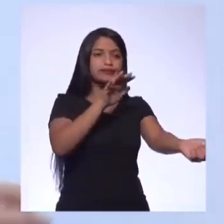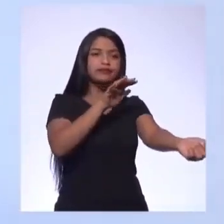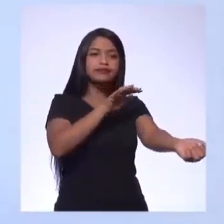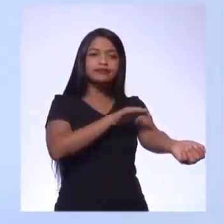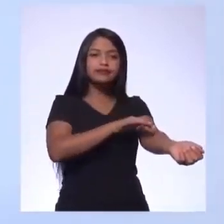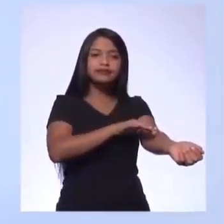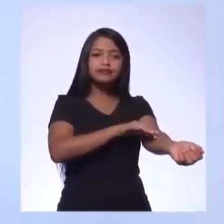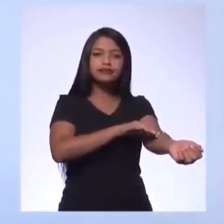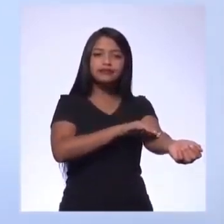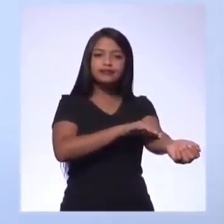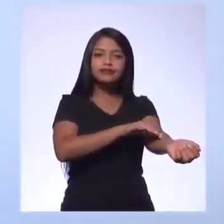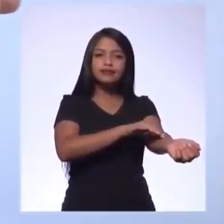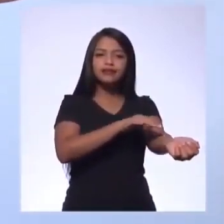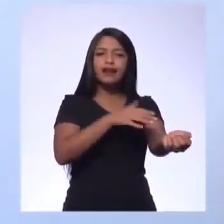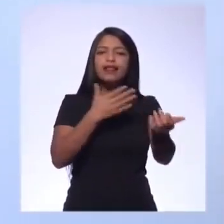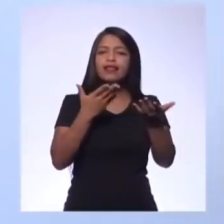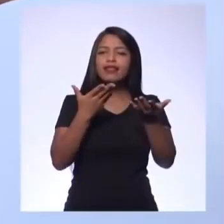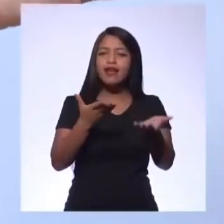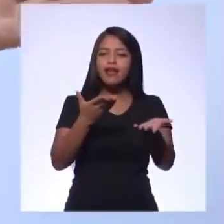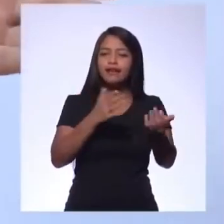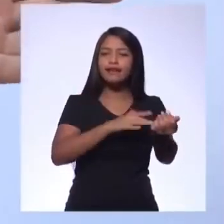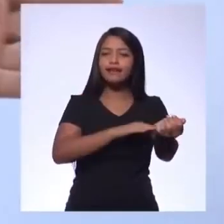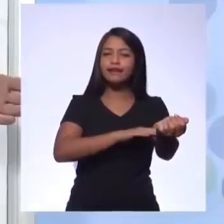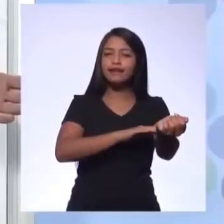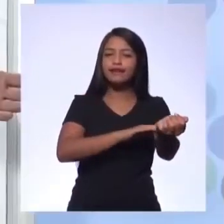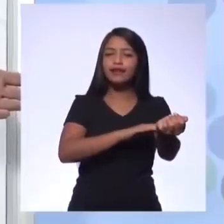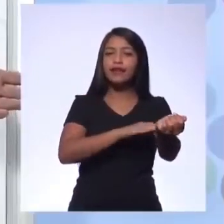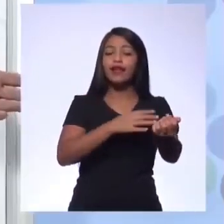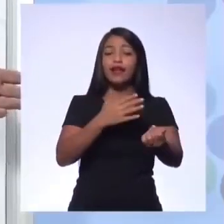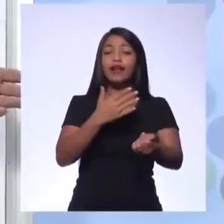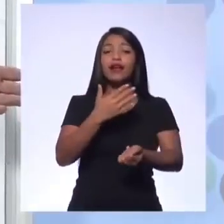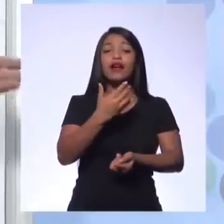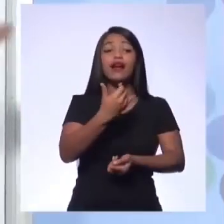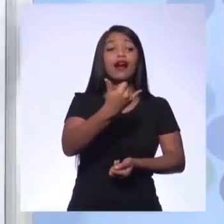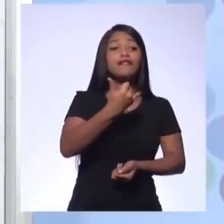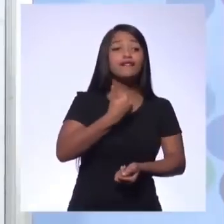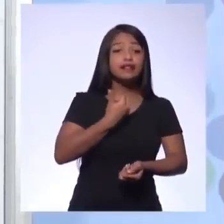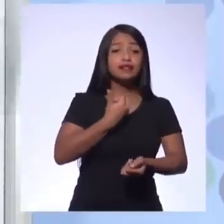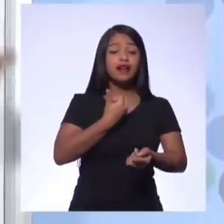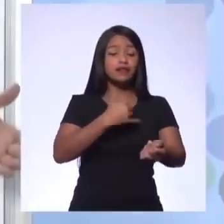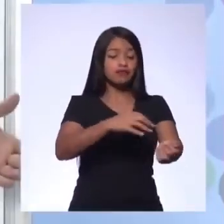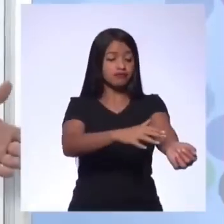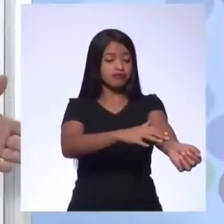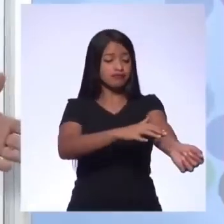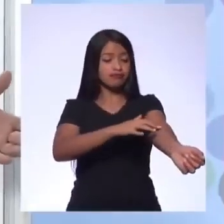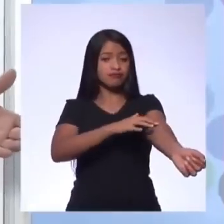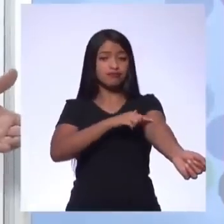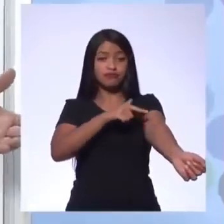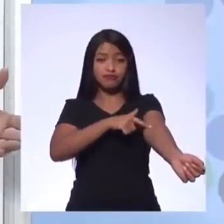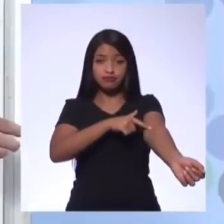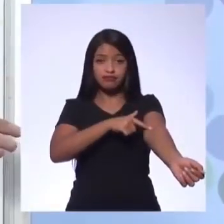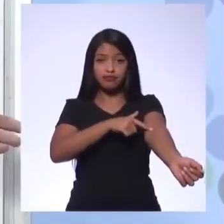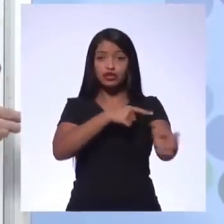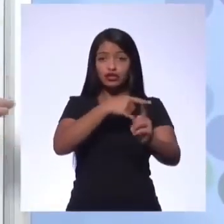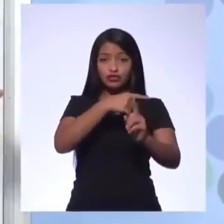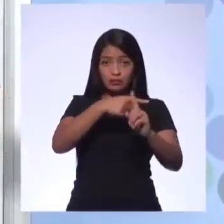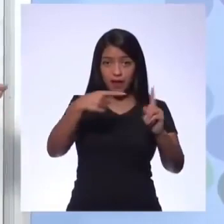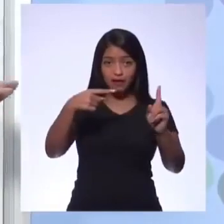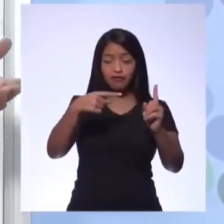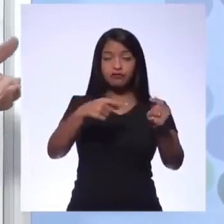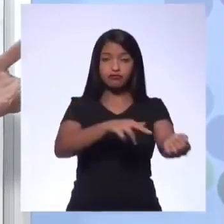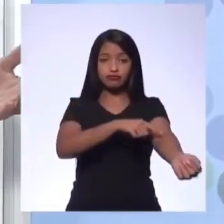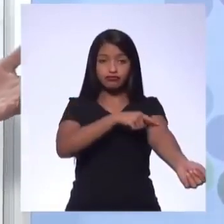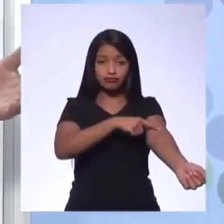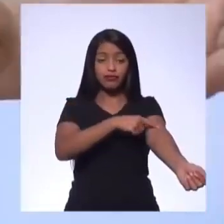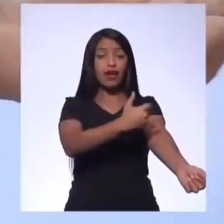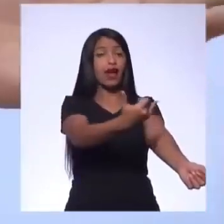fala para ela te avisar quando é que vai chegar aqui no meio, ó, do braço. na parte aqui mediana. Mas, olha, eu